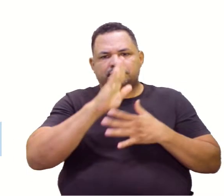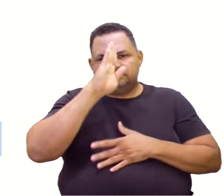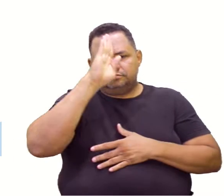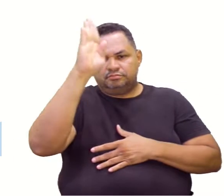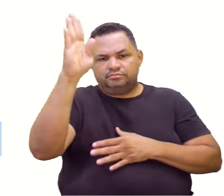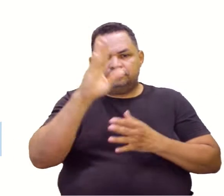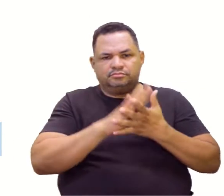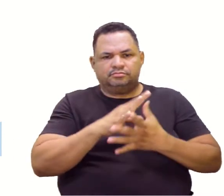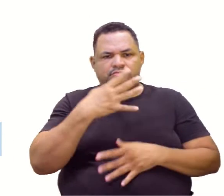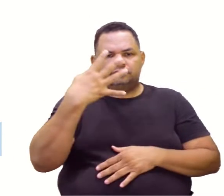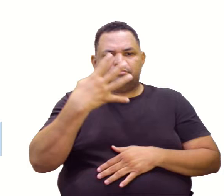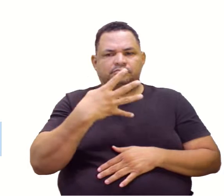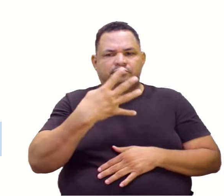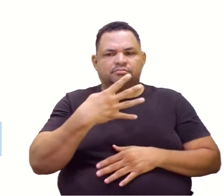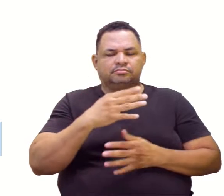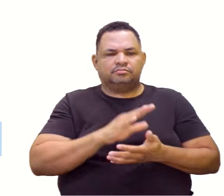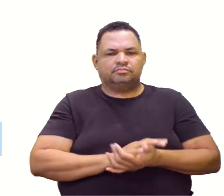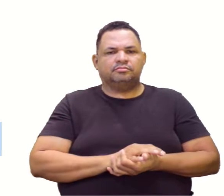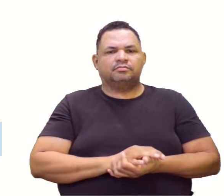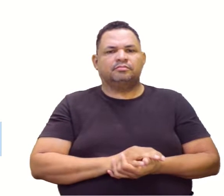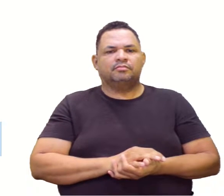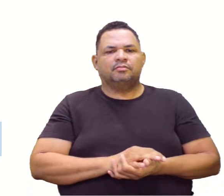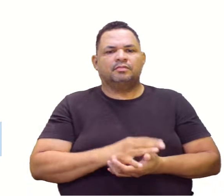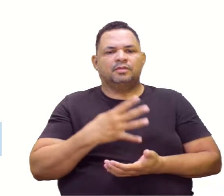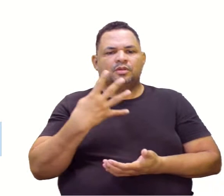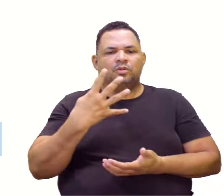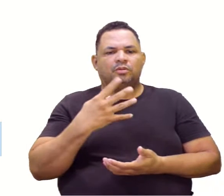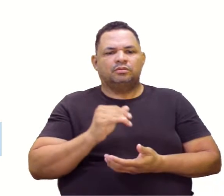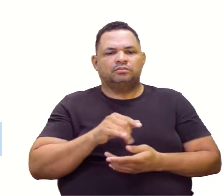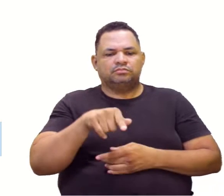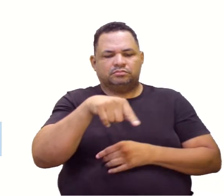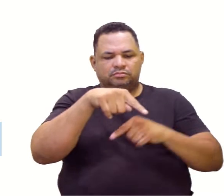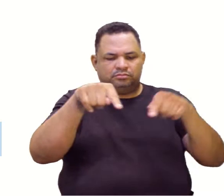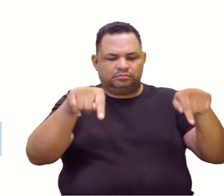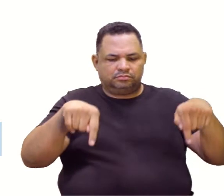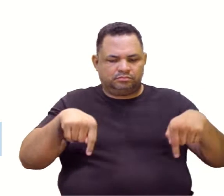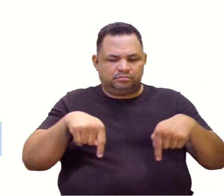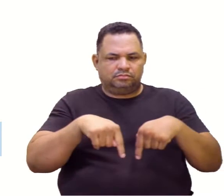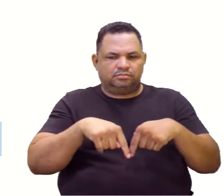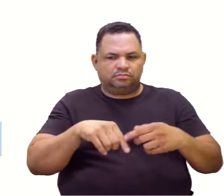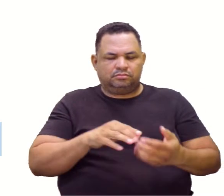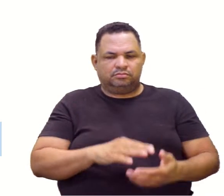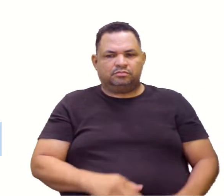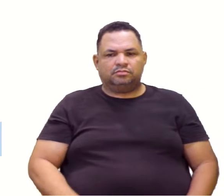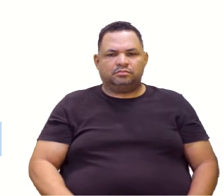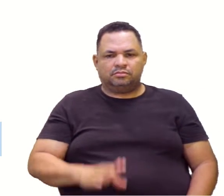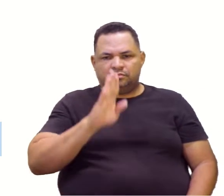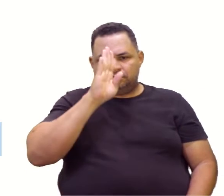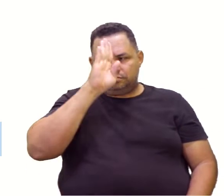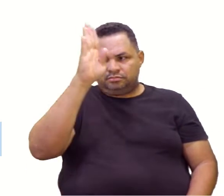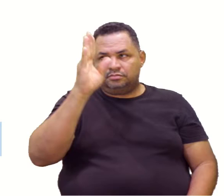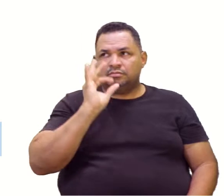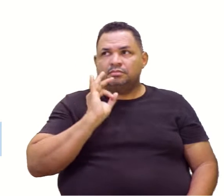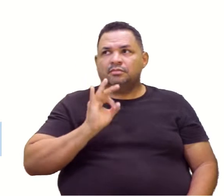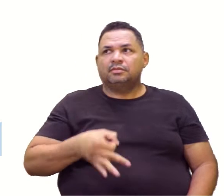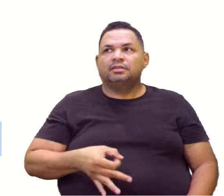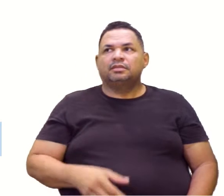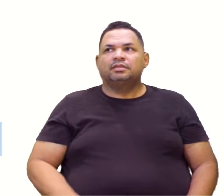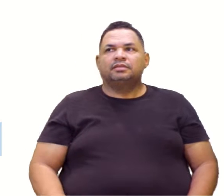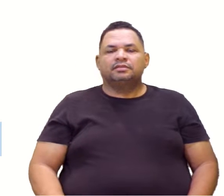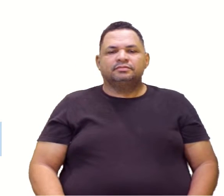principal delas... Tem 4 lados. Pronto. Para ser quadri, tem que ter 4. Isso aí é É a fundamental, certo?